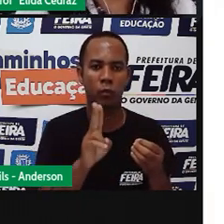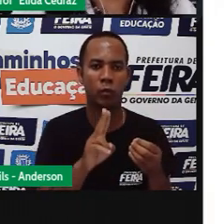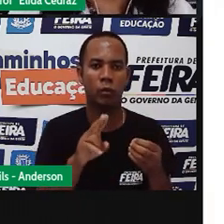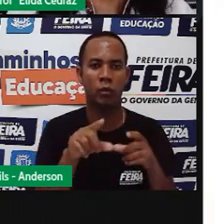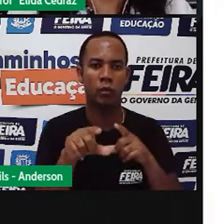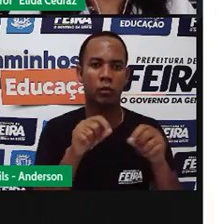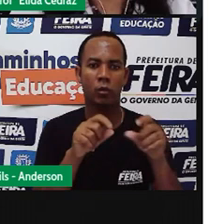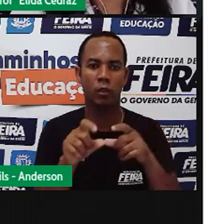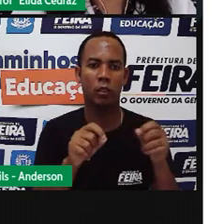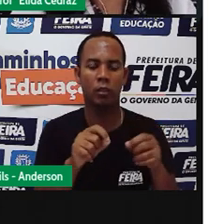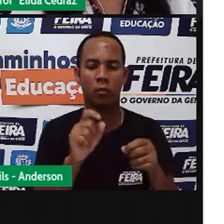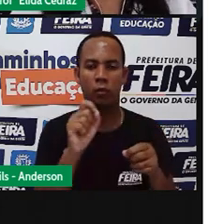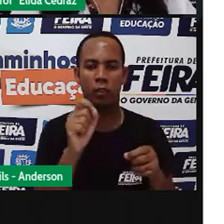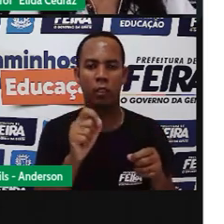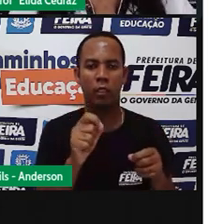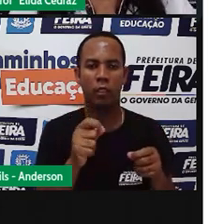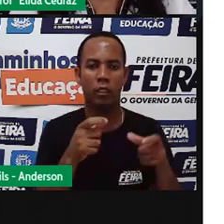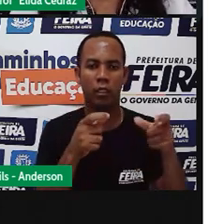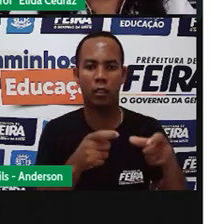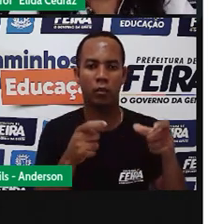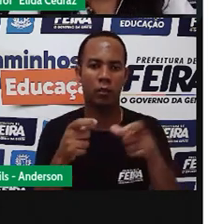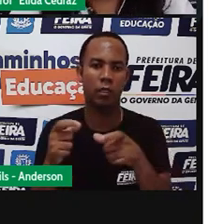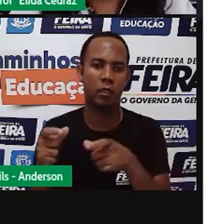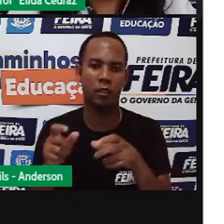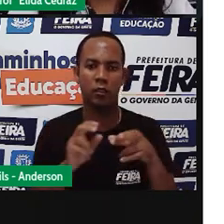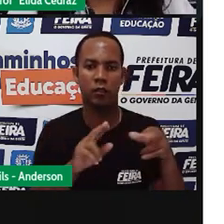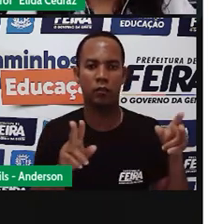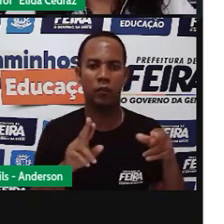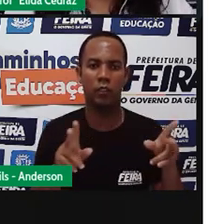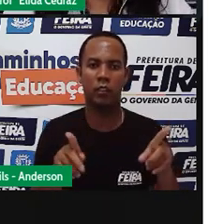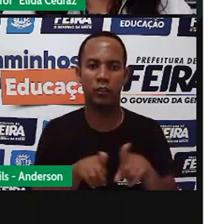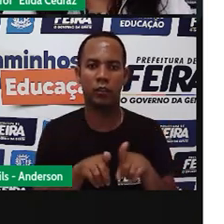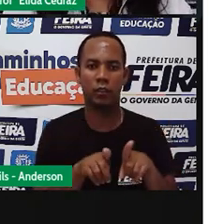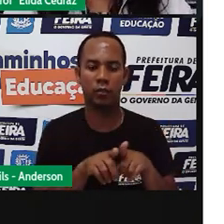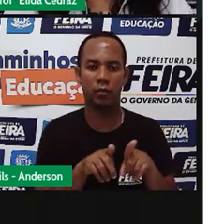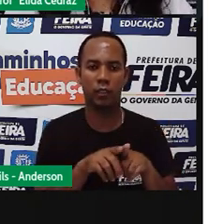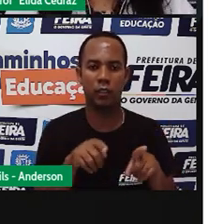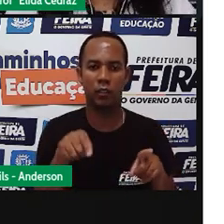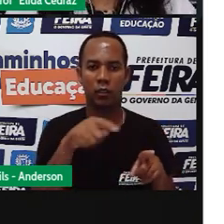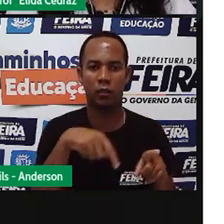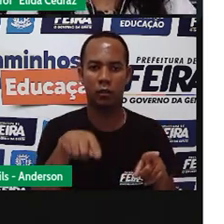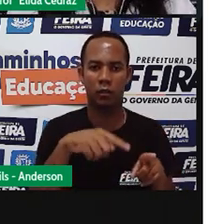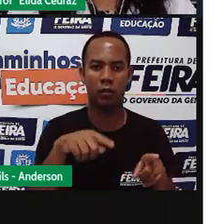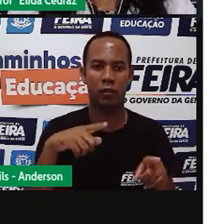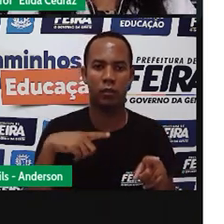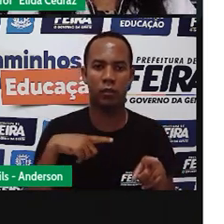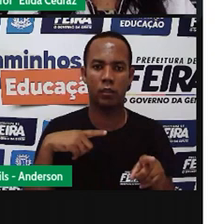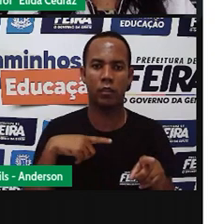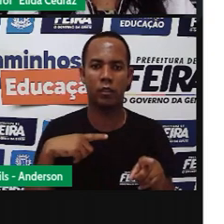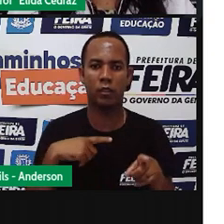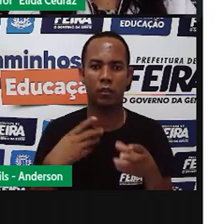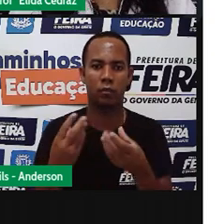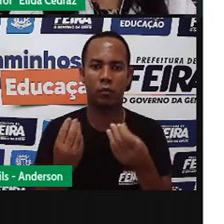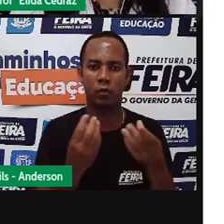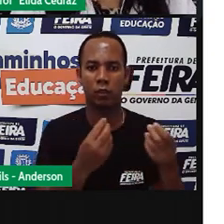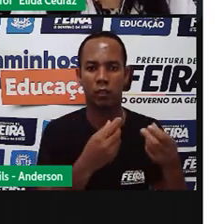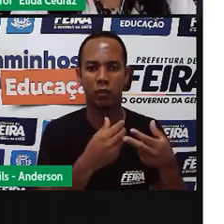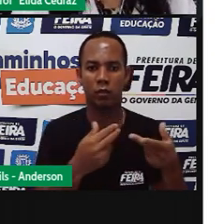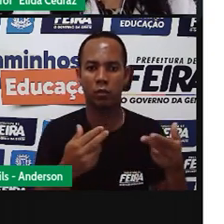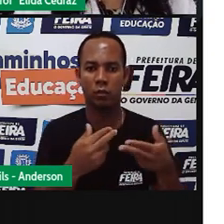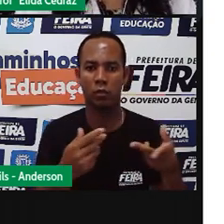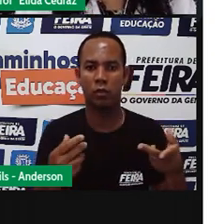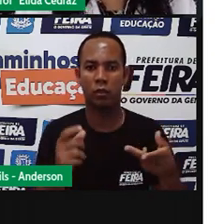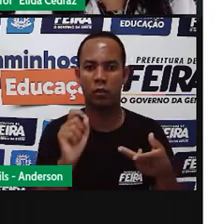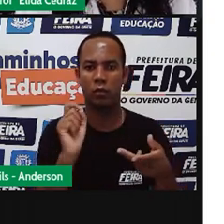líquido que cabe em cada recipiente. Nós temos muitas coisas que